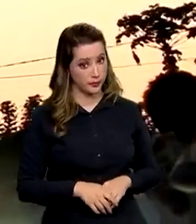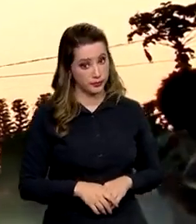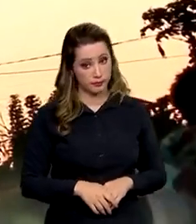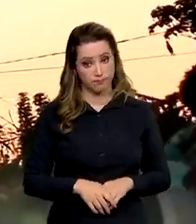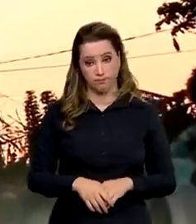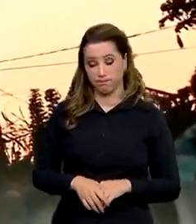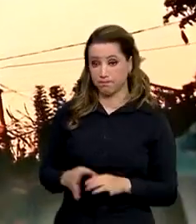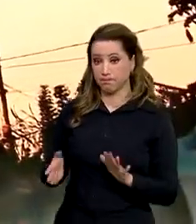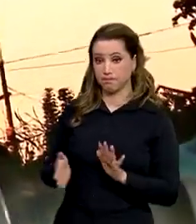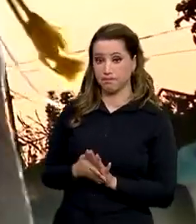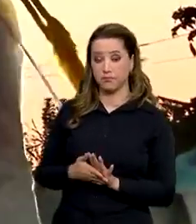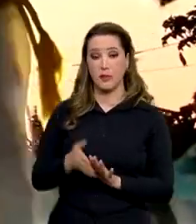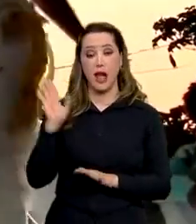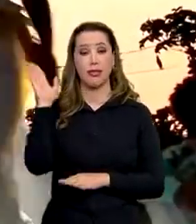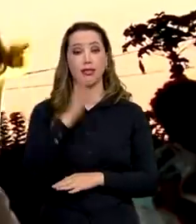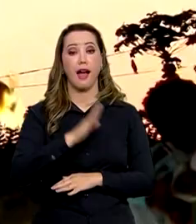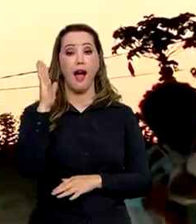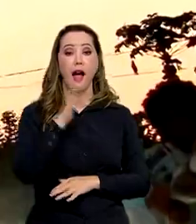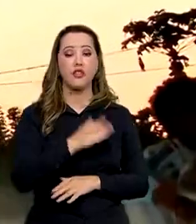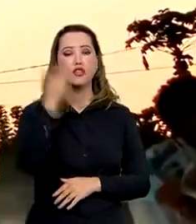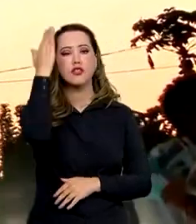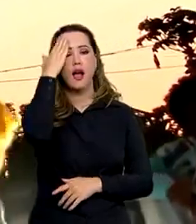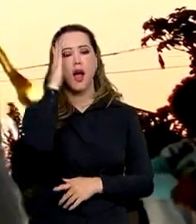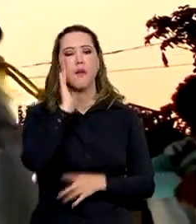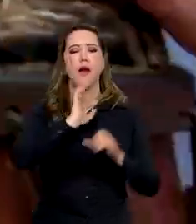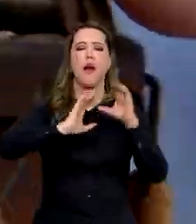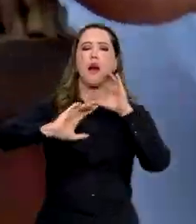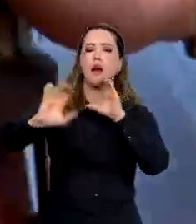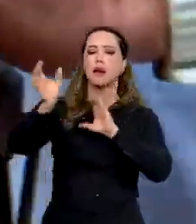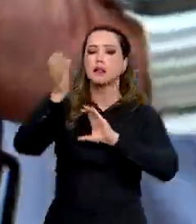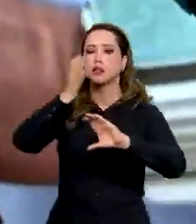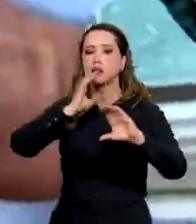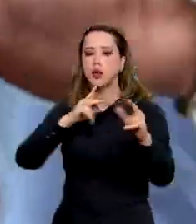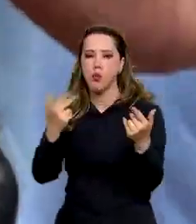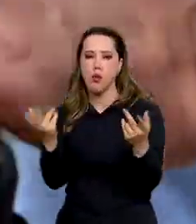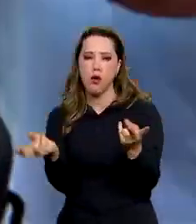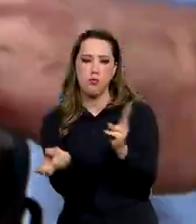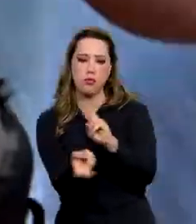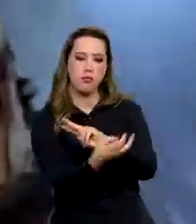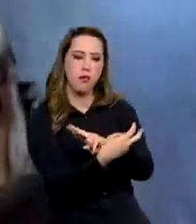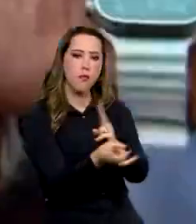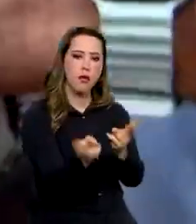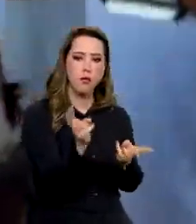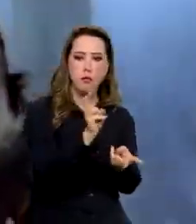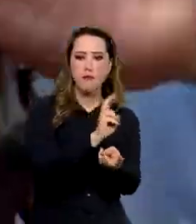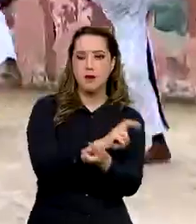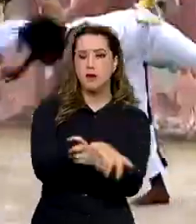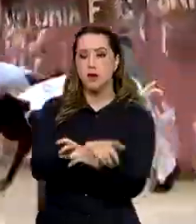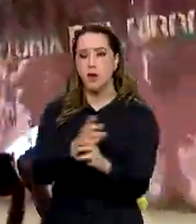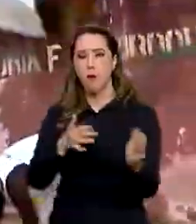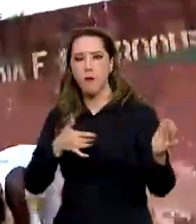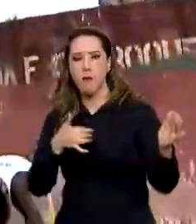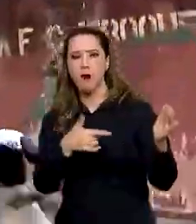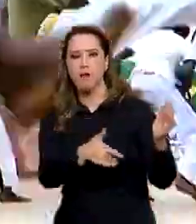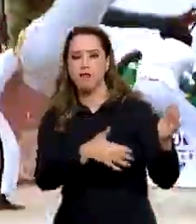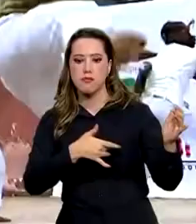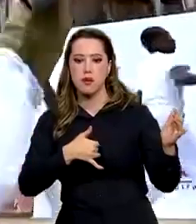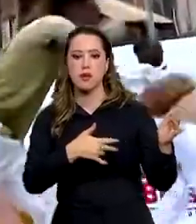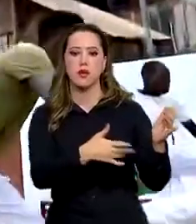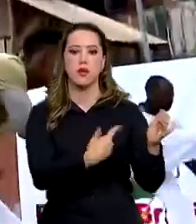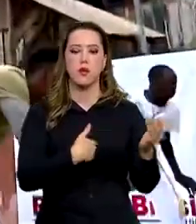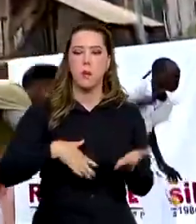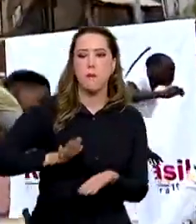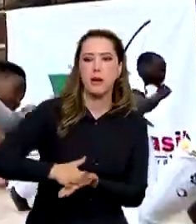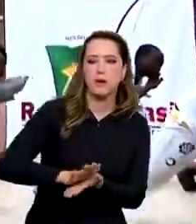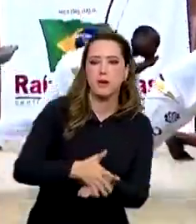Fim de tarde, sabe quem dita o ritmo por aqui? O berimbau e o pandeiro. É luta, é dança,